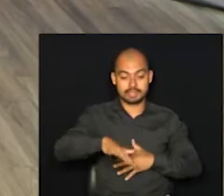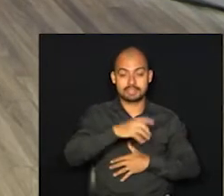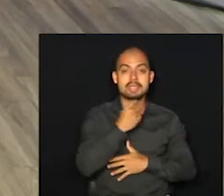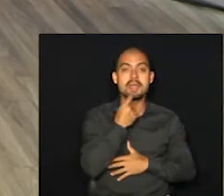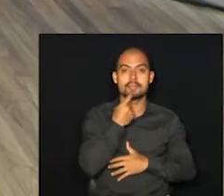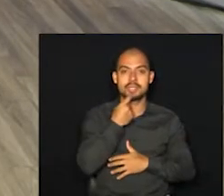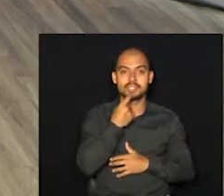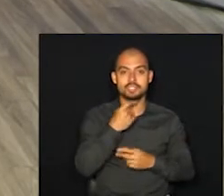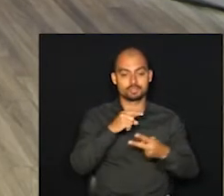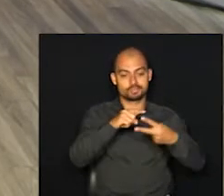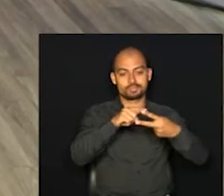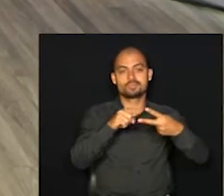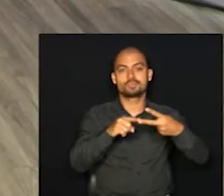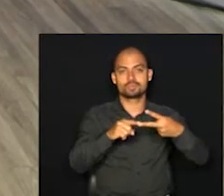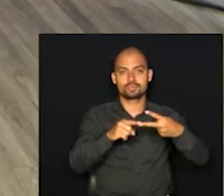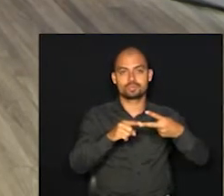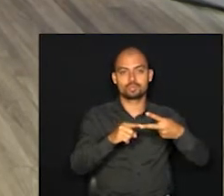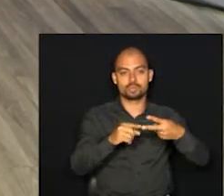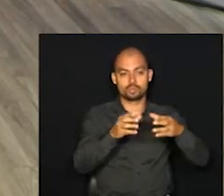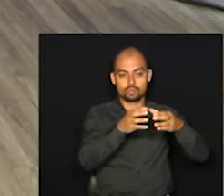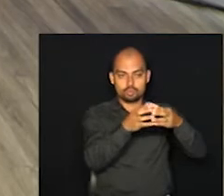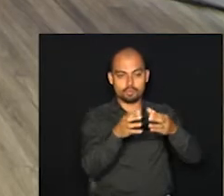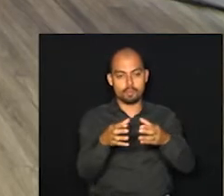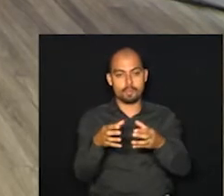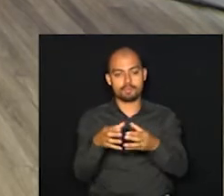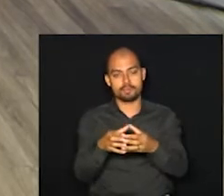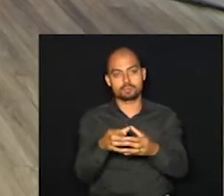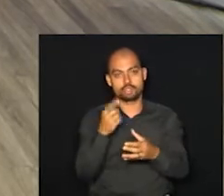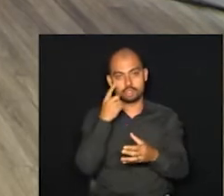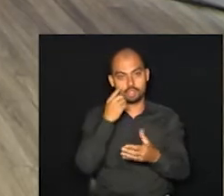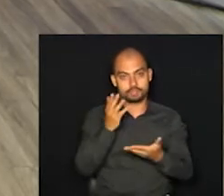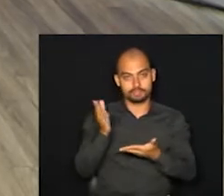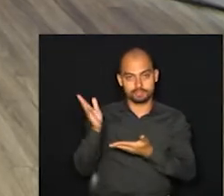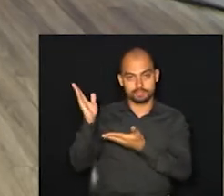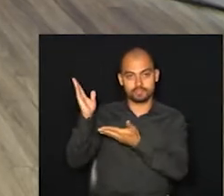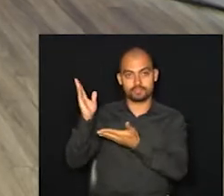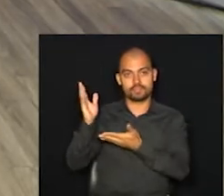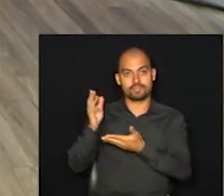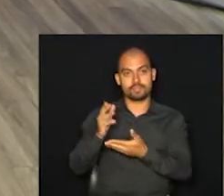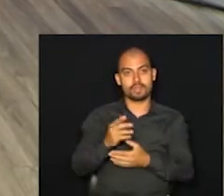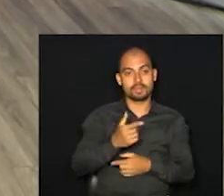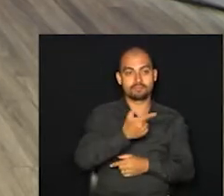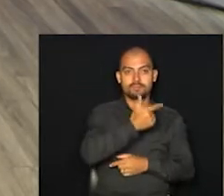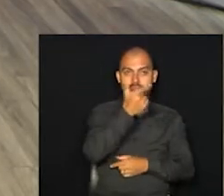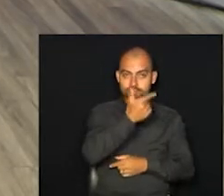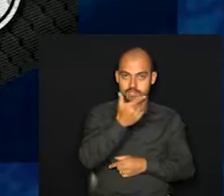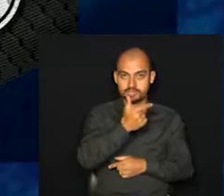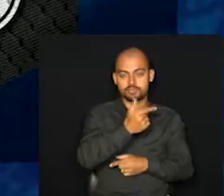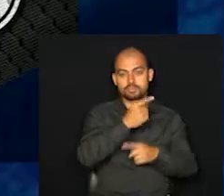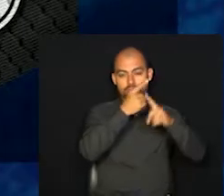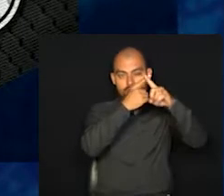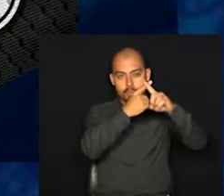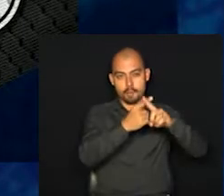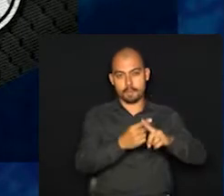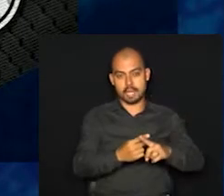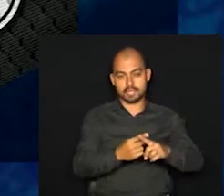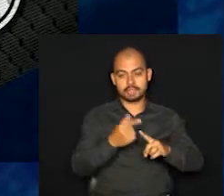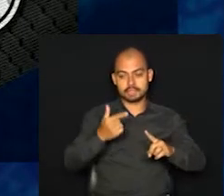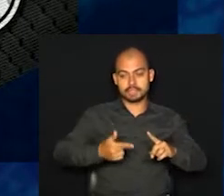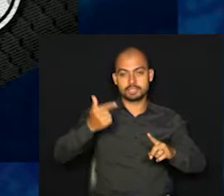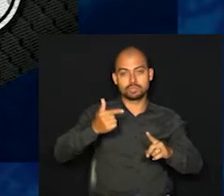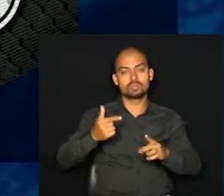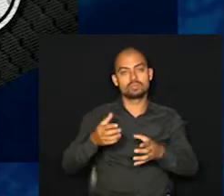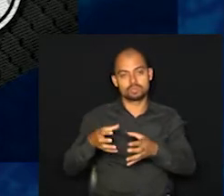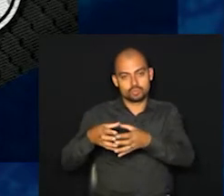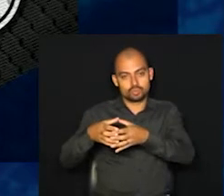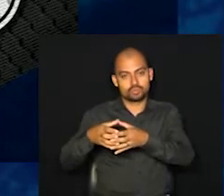duas equipes entram em campo, então já está aqui na minha tela, olha só, 22ª rodada, a segunda do segundo